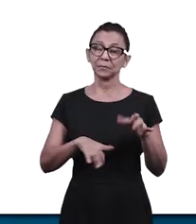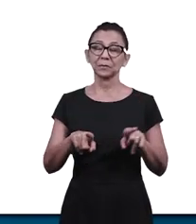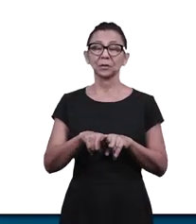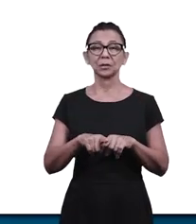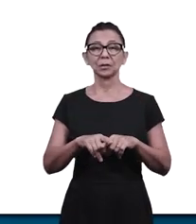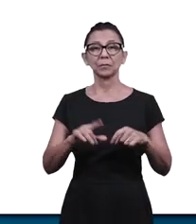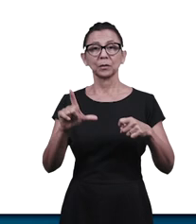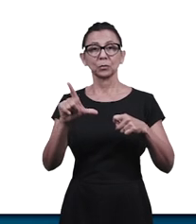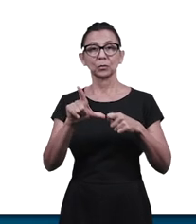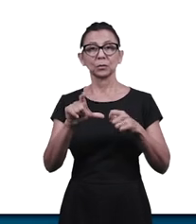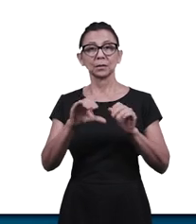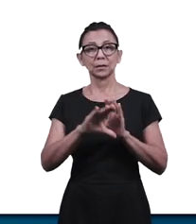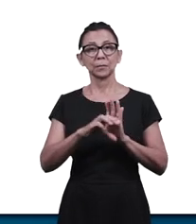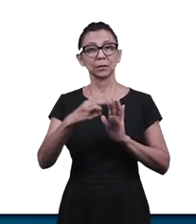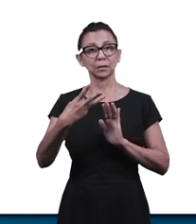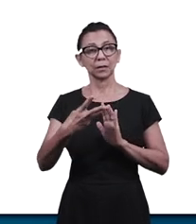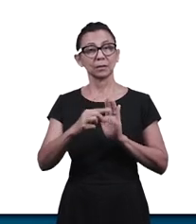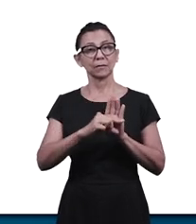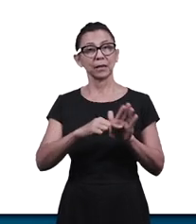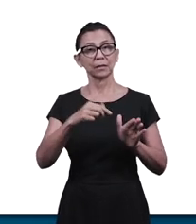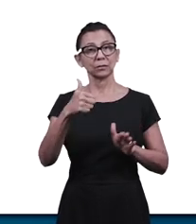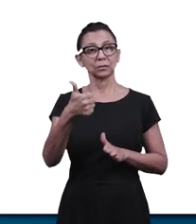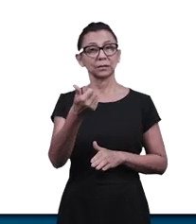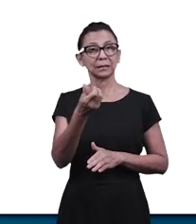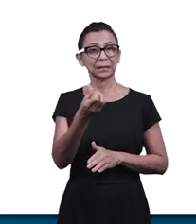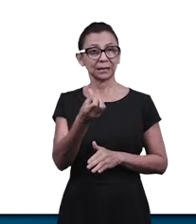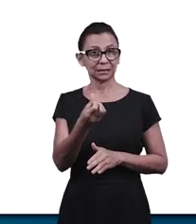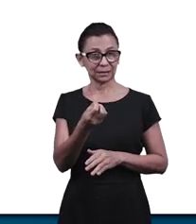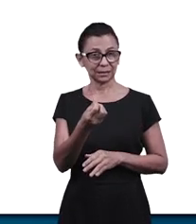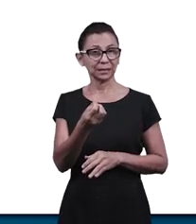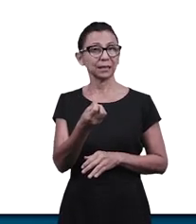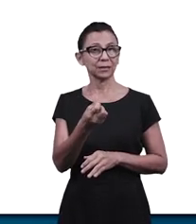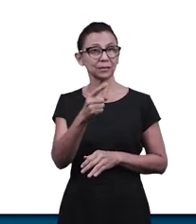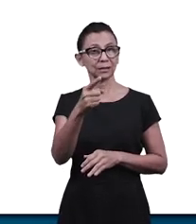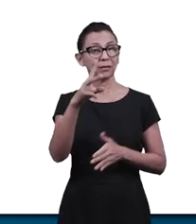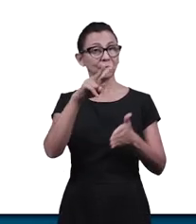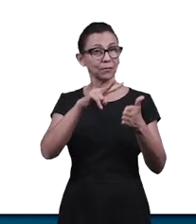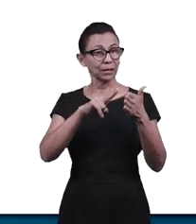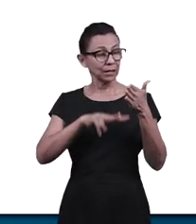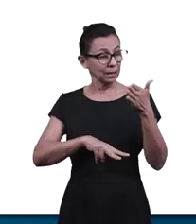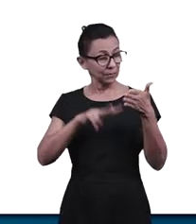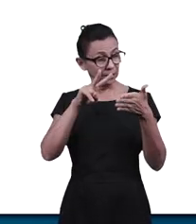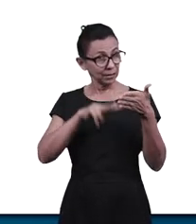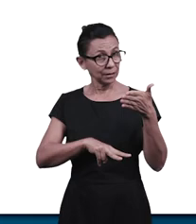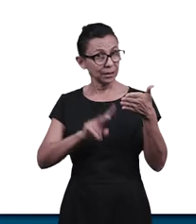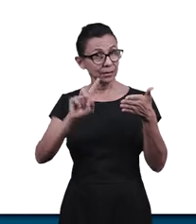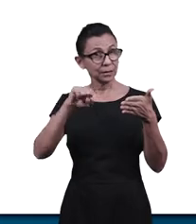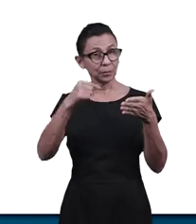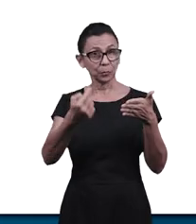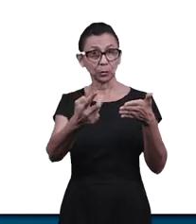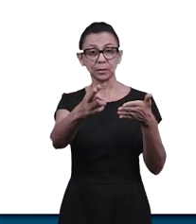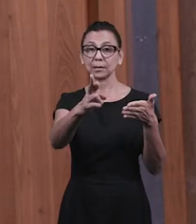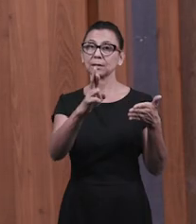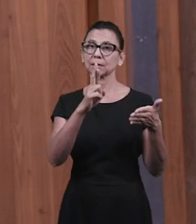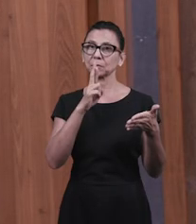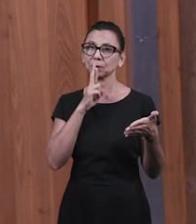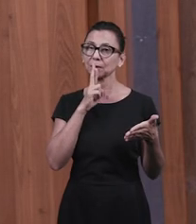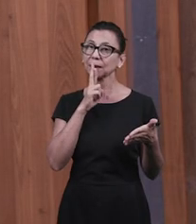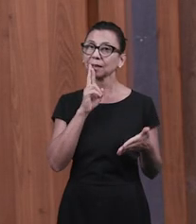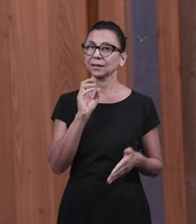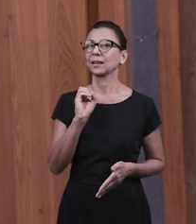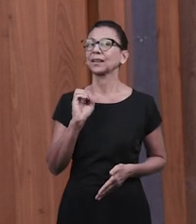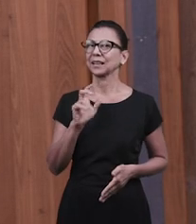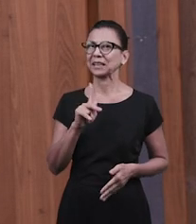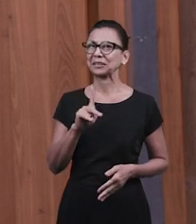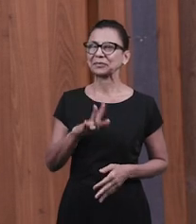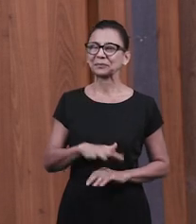no Evangelho de Lucas, capítulo 3, verso 16, Lucas 3, 16. Então, você vai responder agora